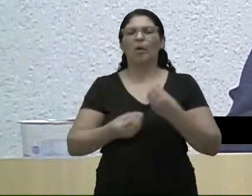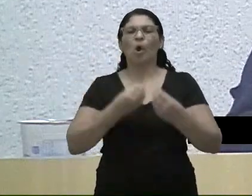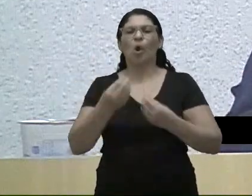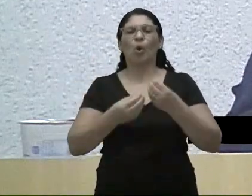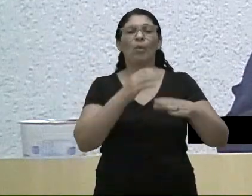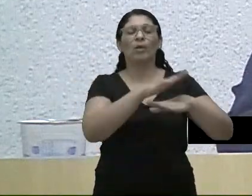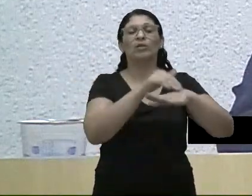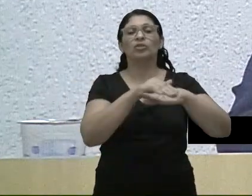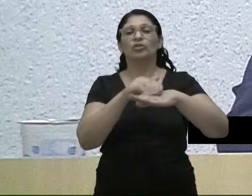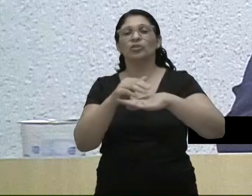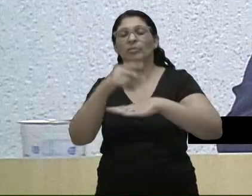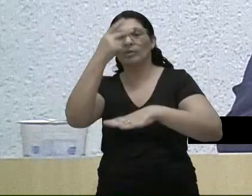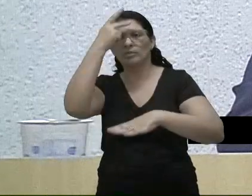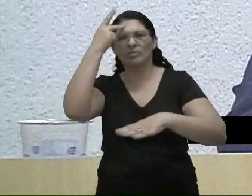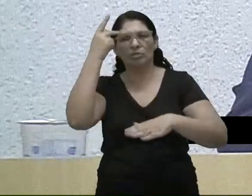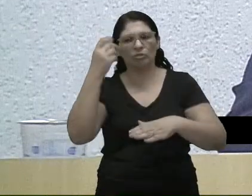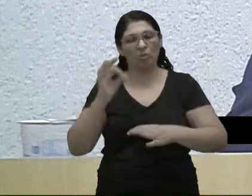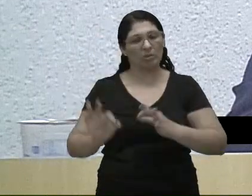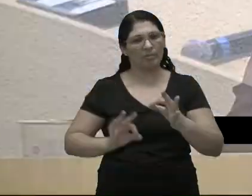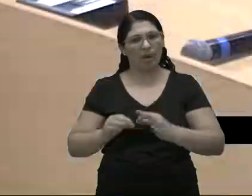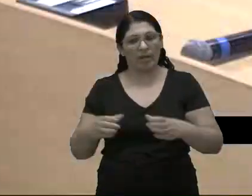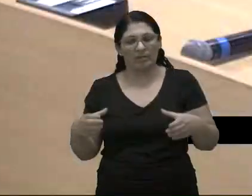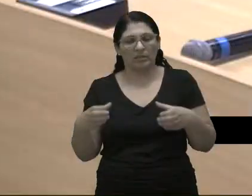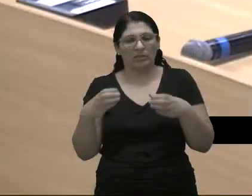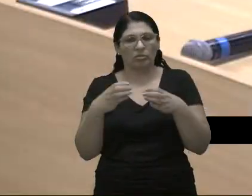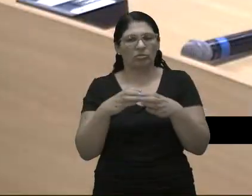para poder formar esse time?